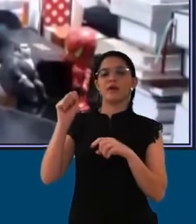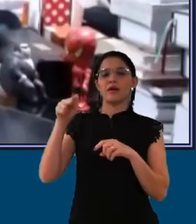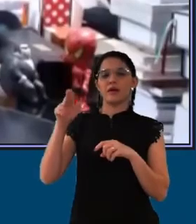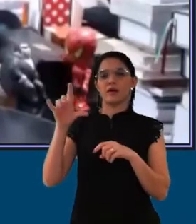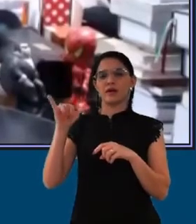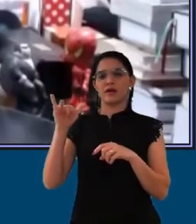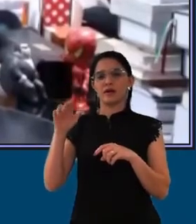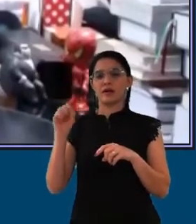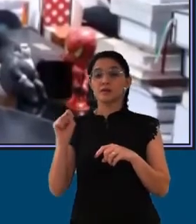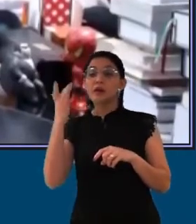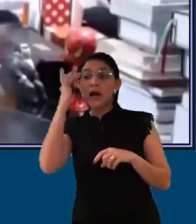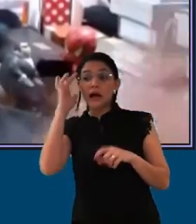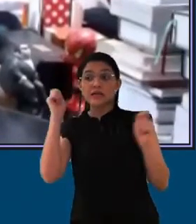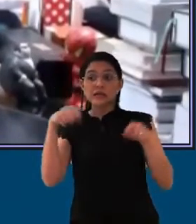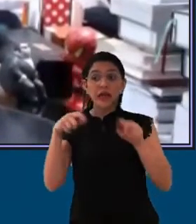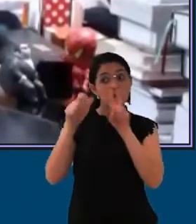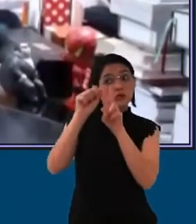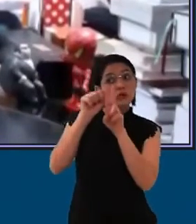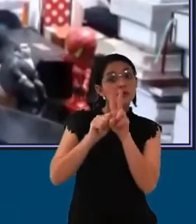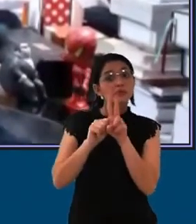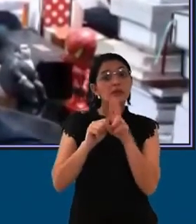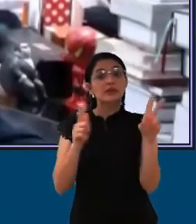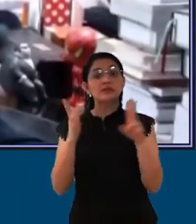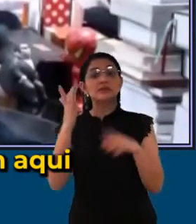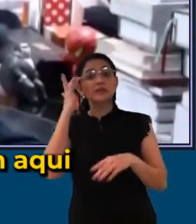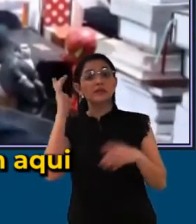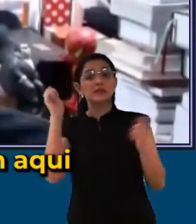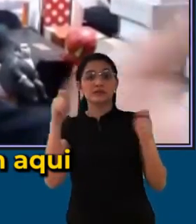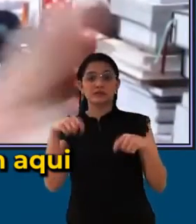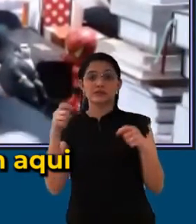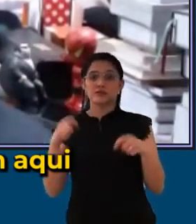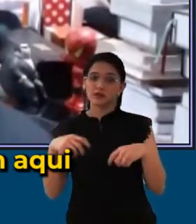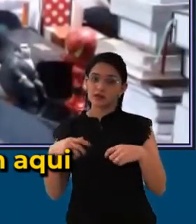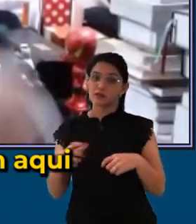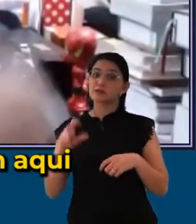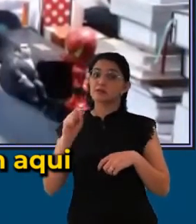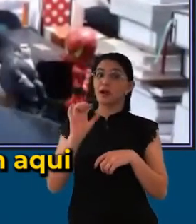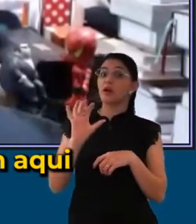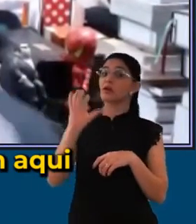meses. Com a possibilidade de uma dilação, doutores,